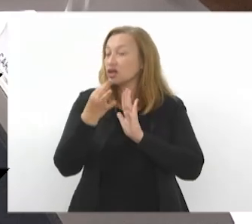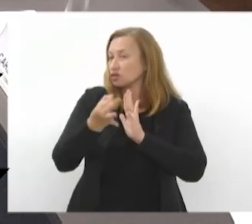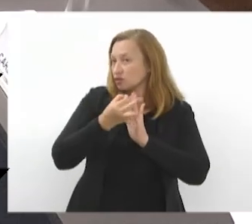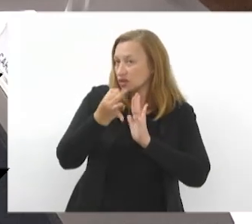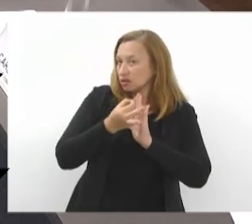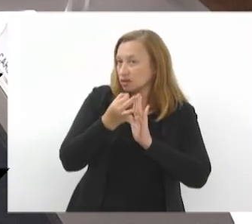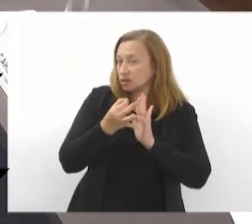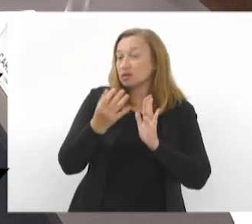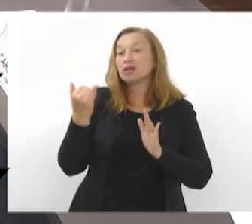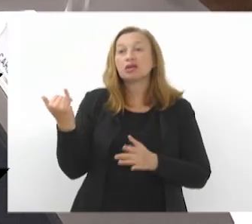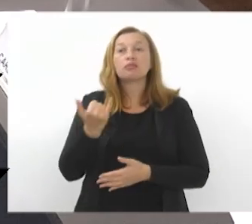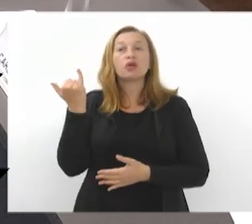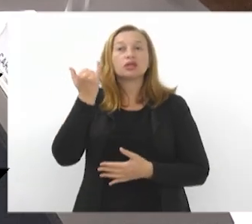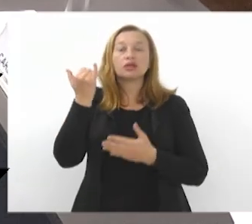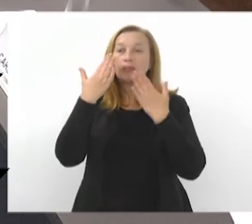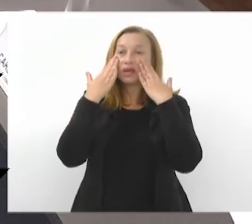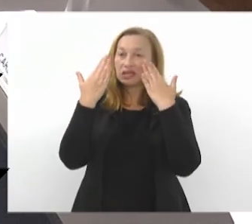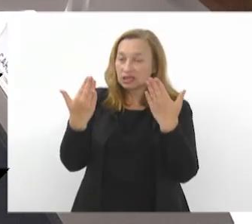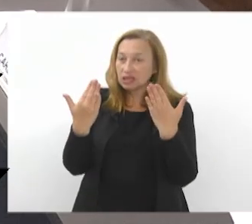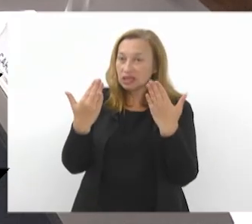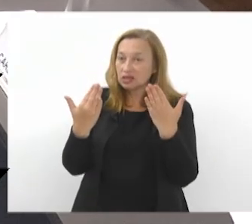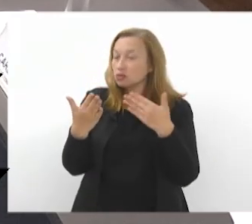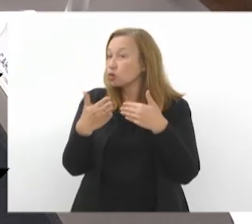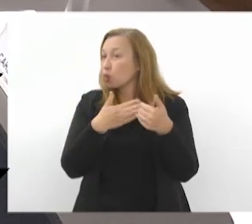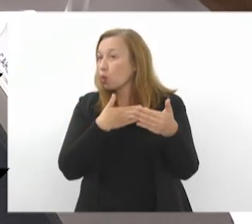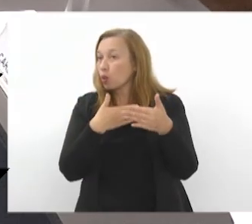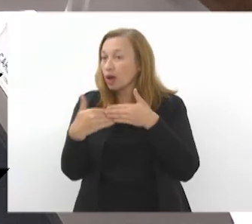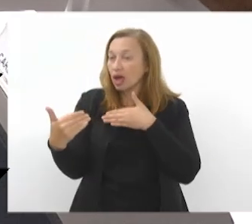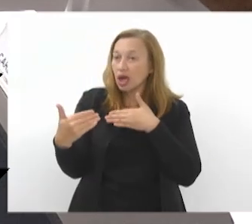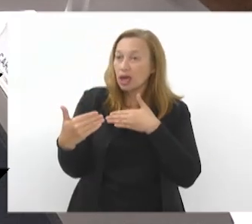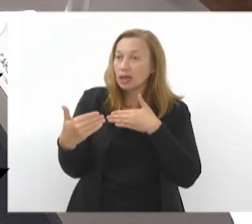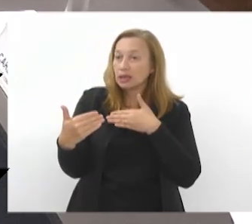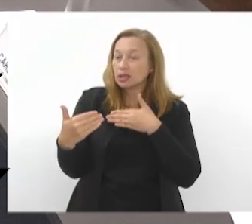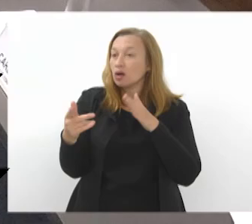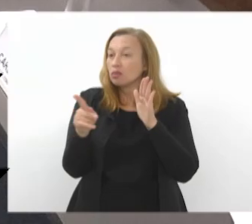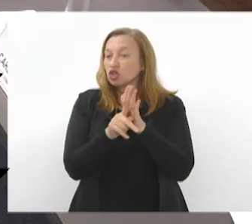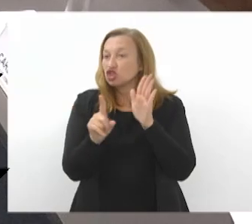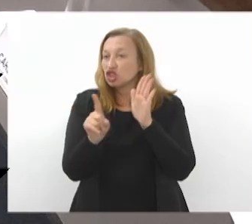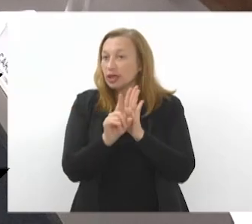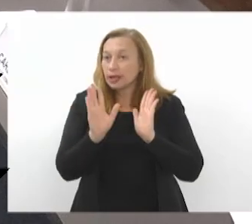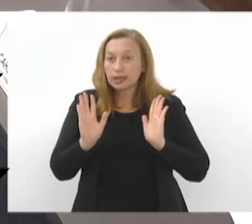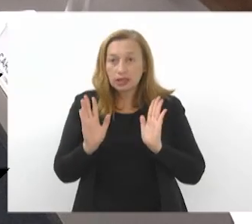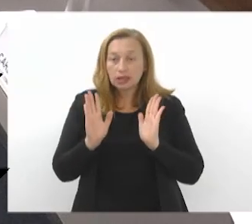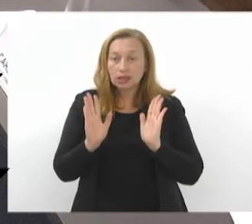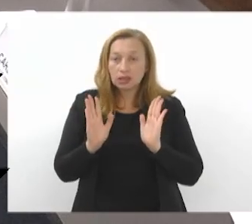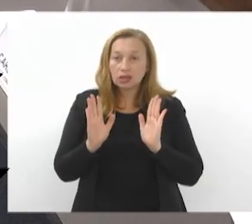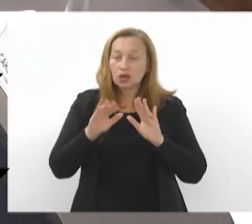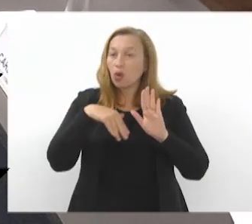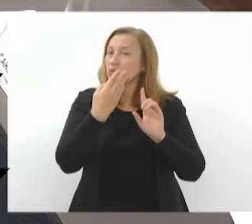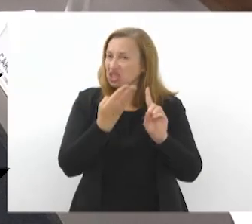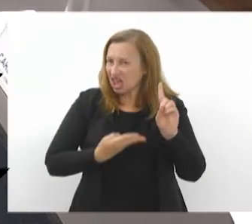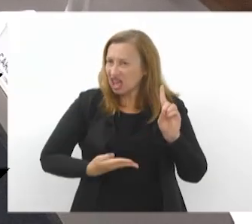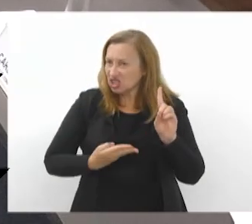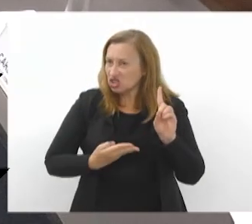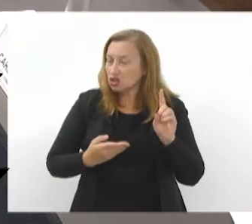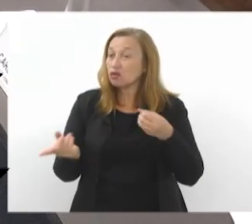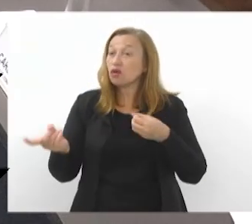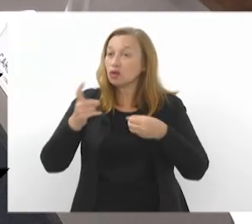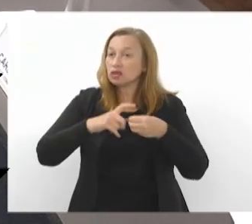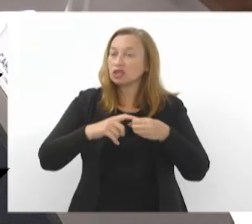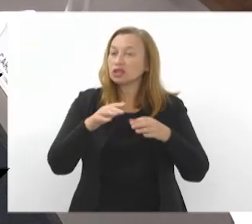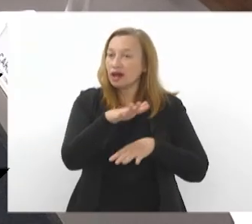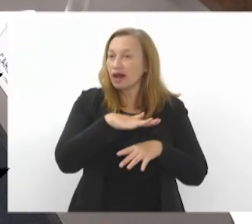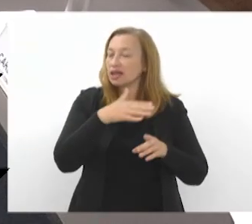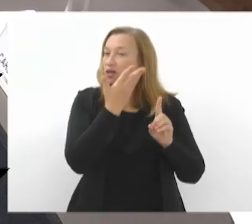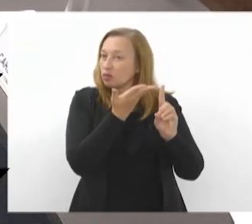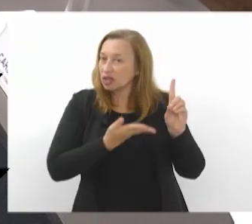são essenciais à apresentação, à propositura de qualquer projeto de lei, inclusive homenagens, e aí já voltando para o campo das